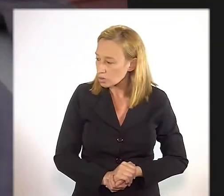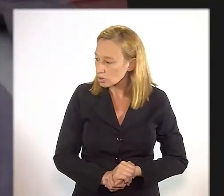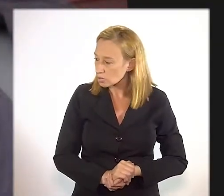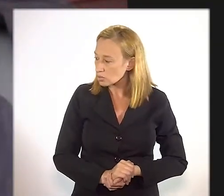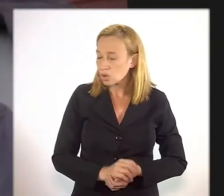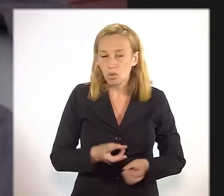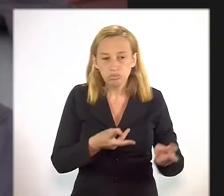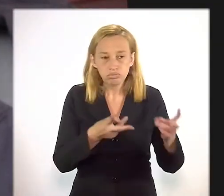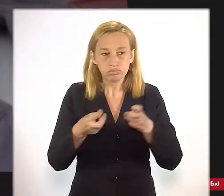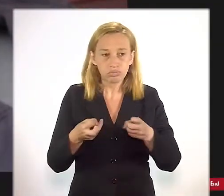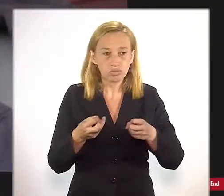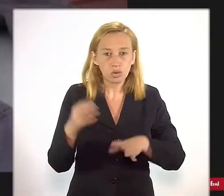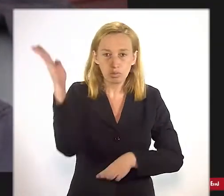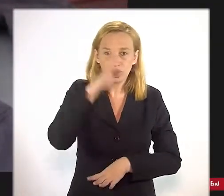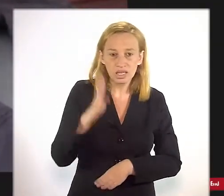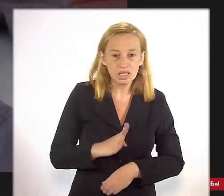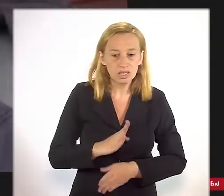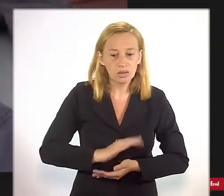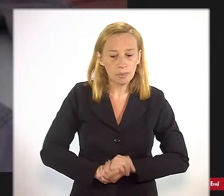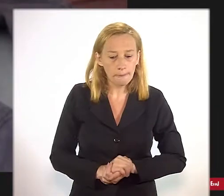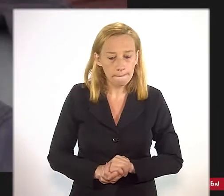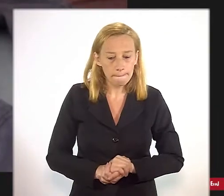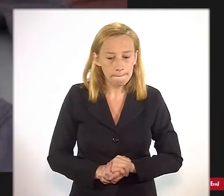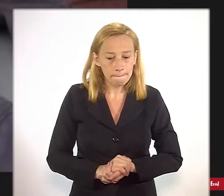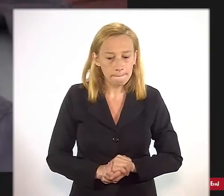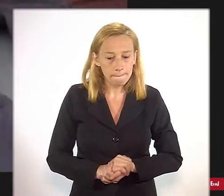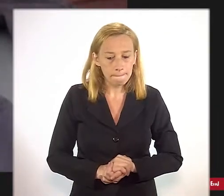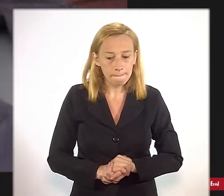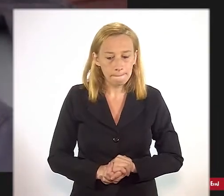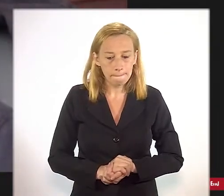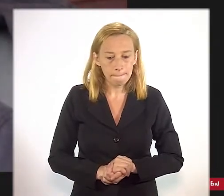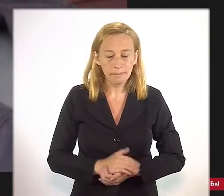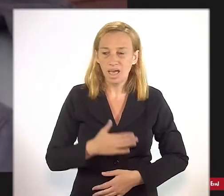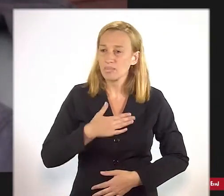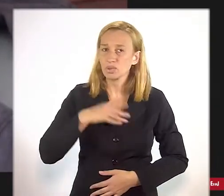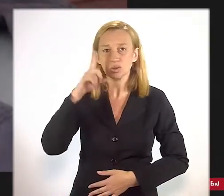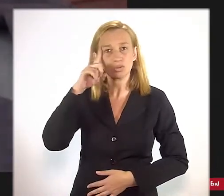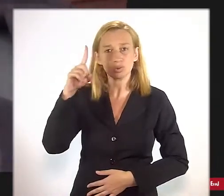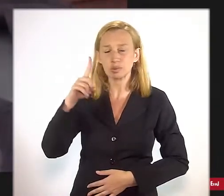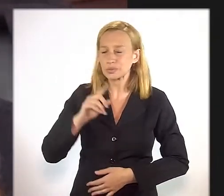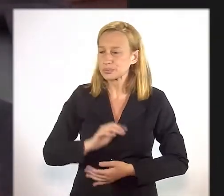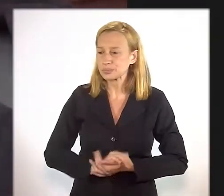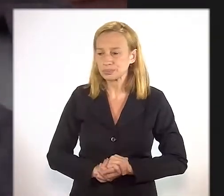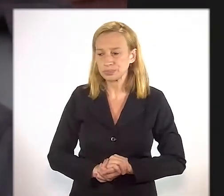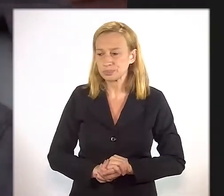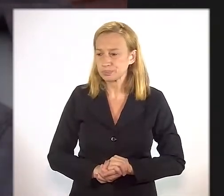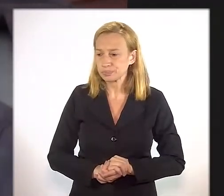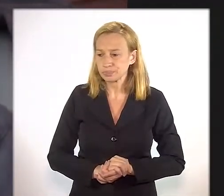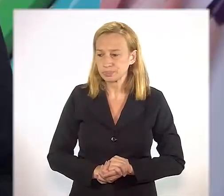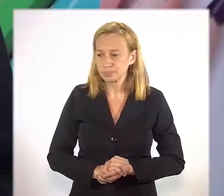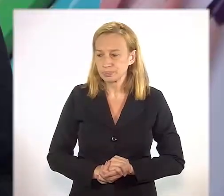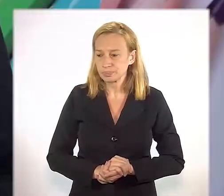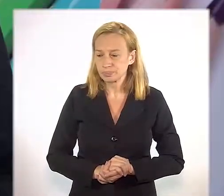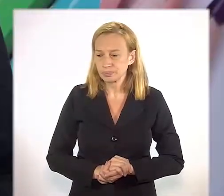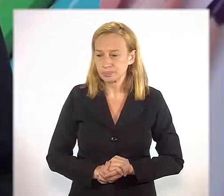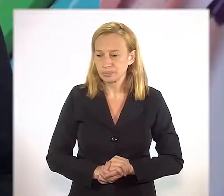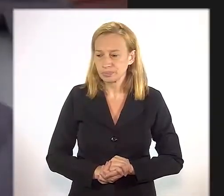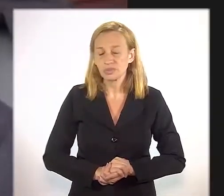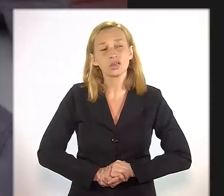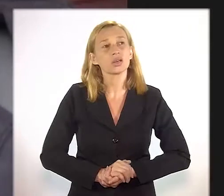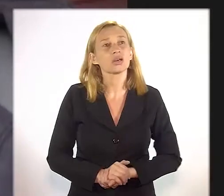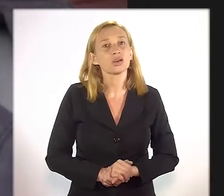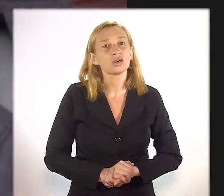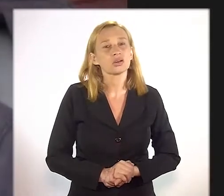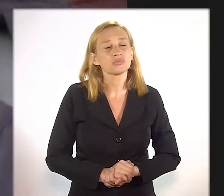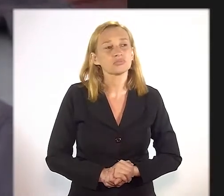deparei com o Brasil e tentei entender o Brasil não é para amadores, já dizia o Darcy. Eu cada vez entendo menos, mas